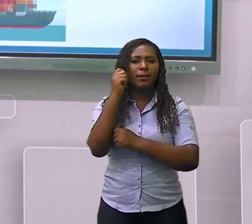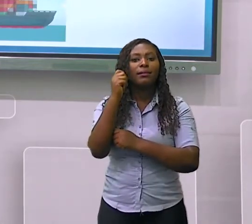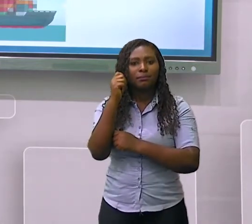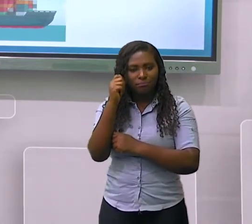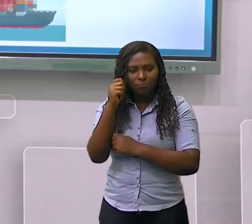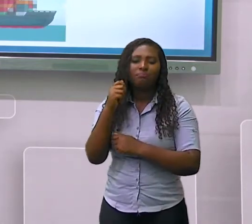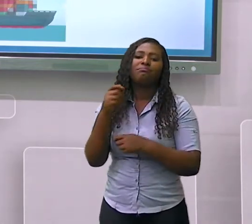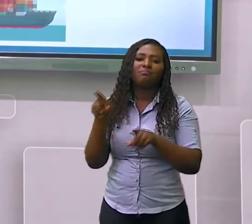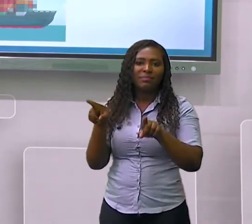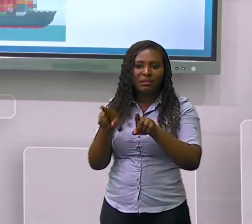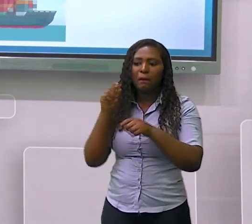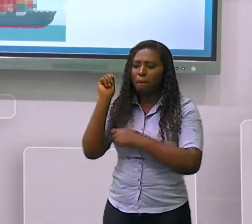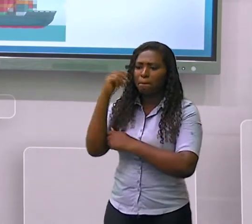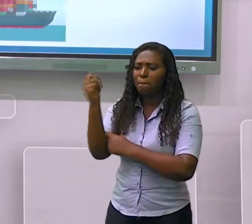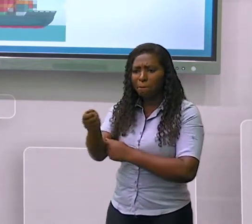petróleo.